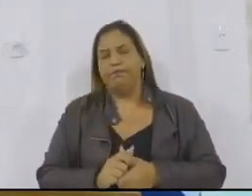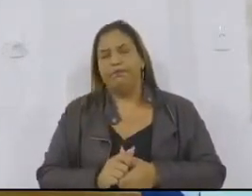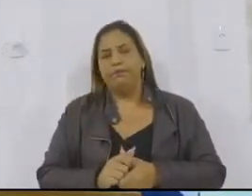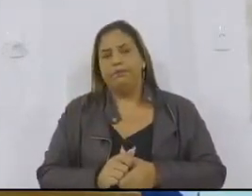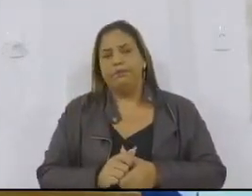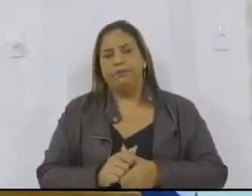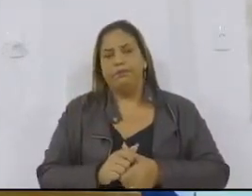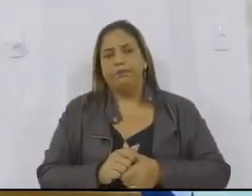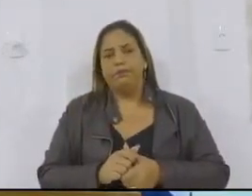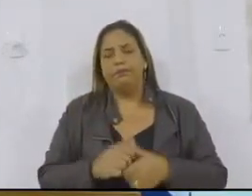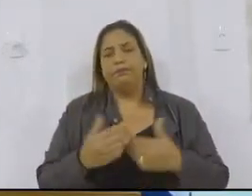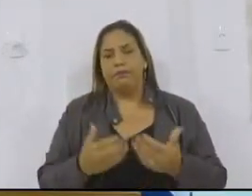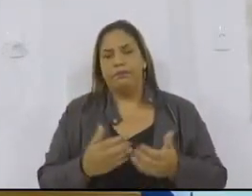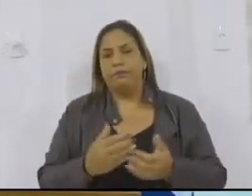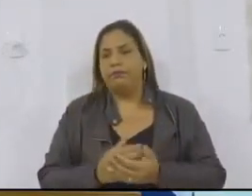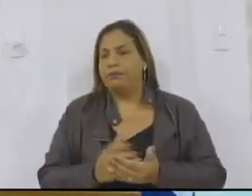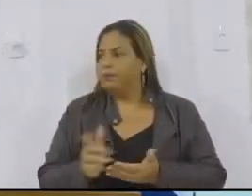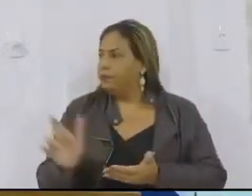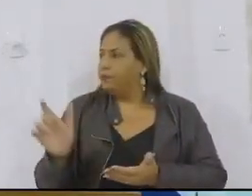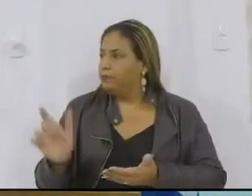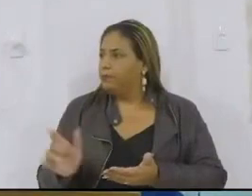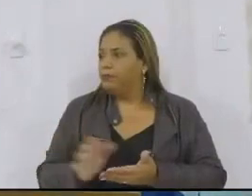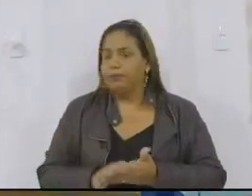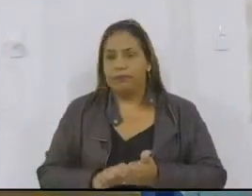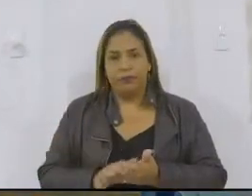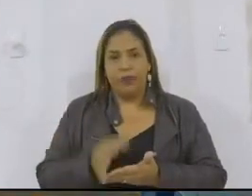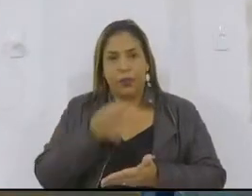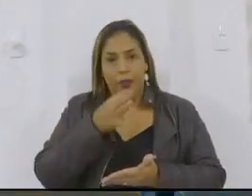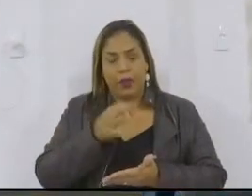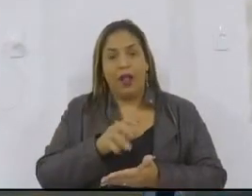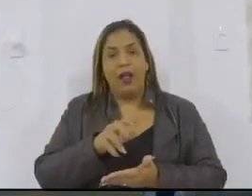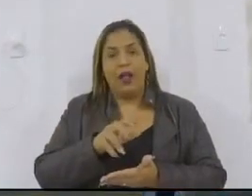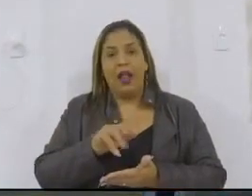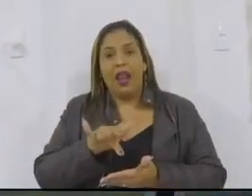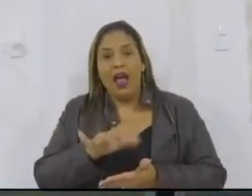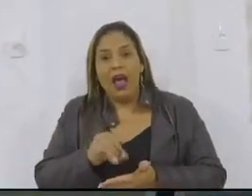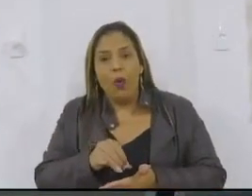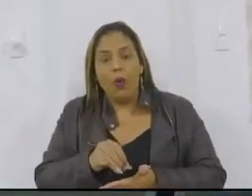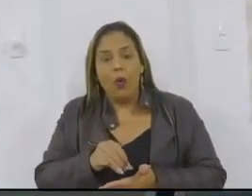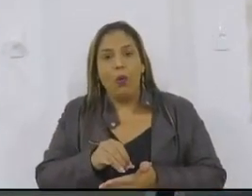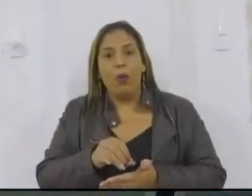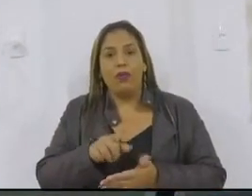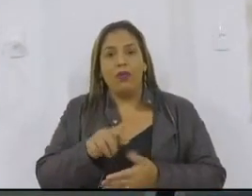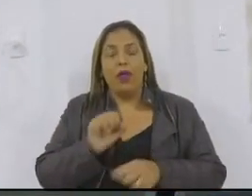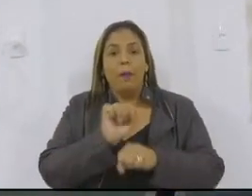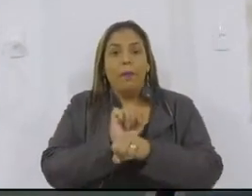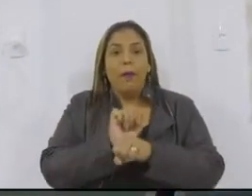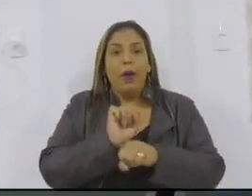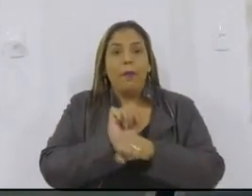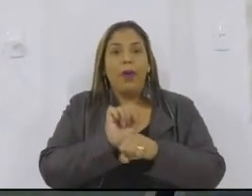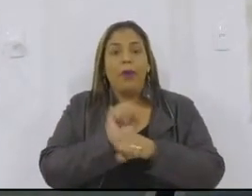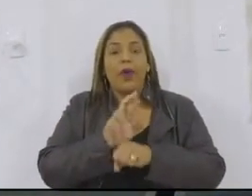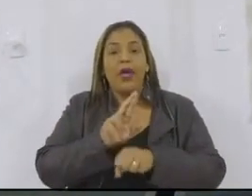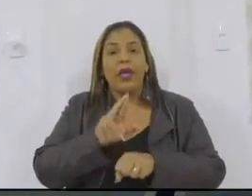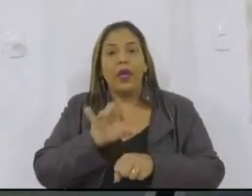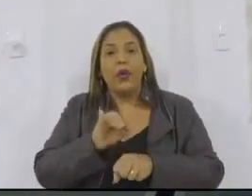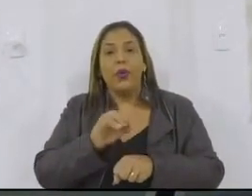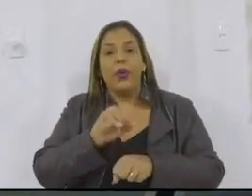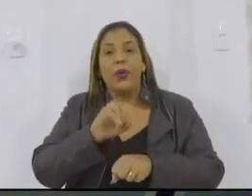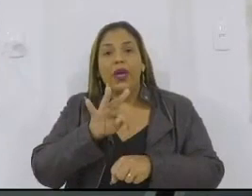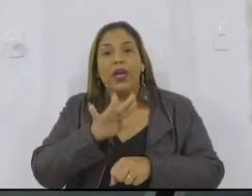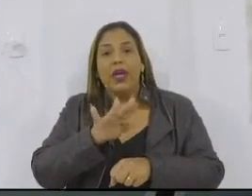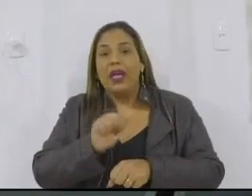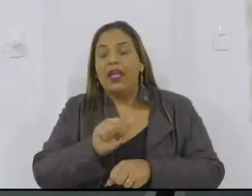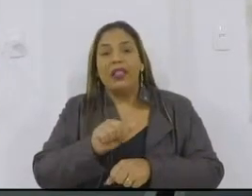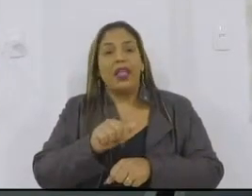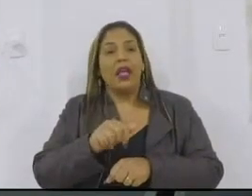Pois não, vereador? E Léo, esses anos todos de Rio Ita, você vê que ele não tem um carinho com os passageiros,